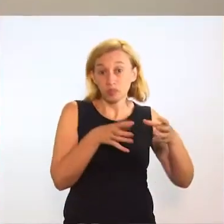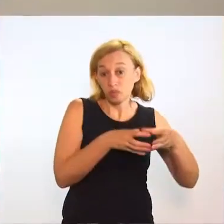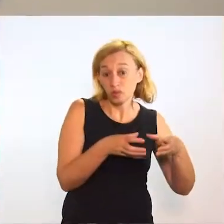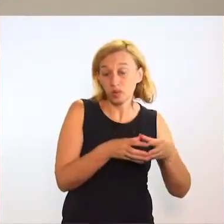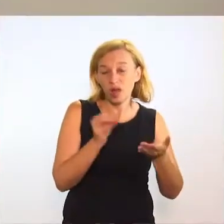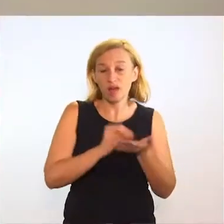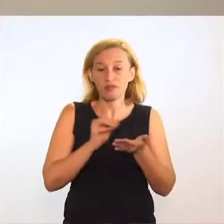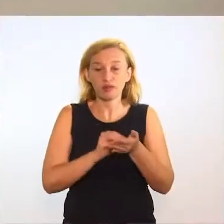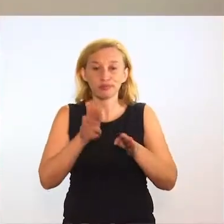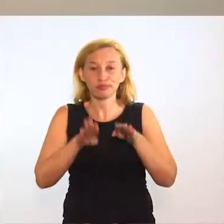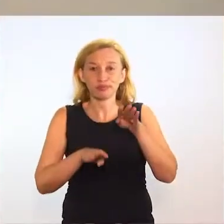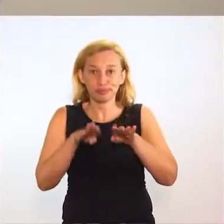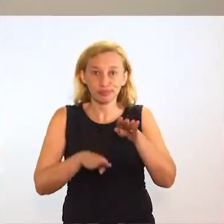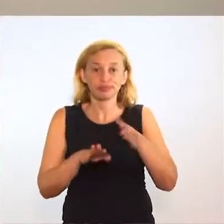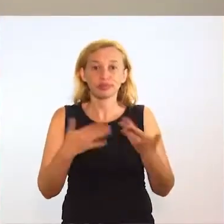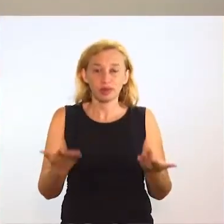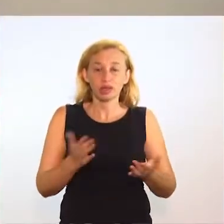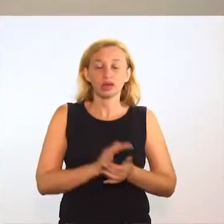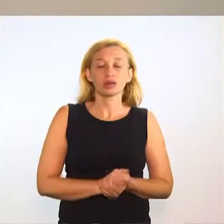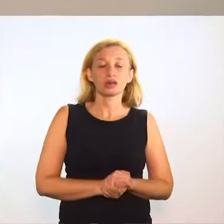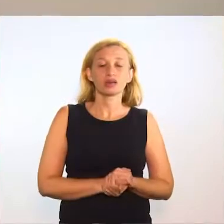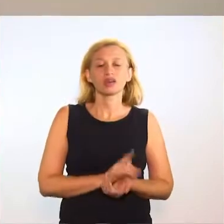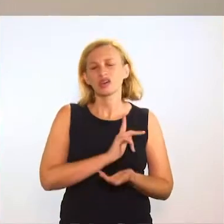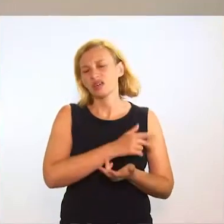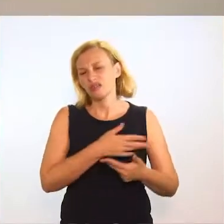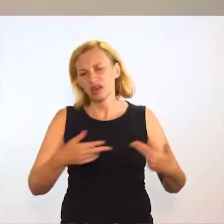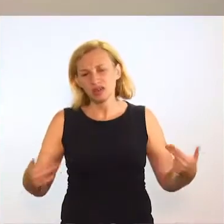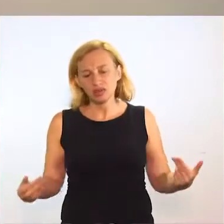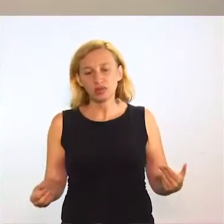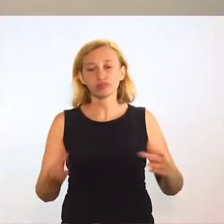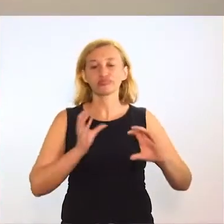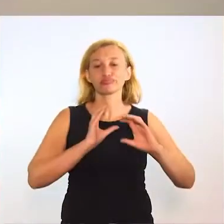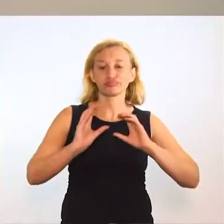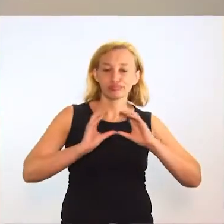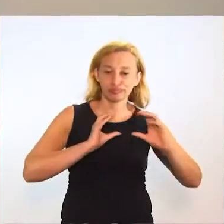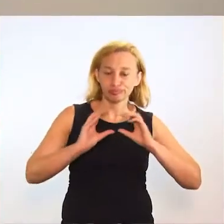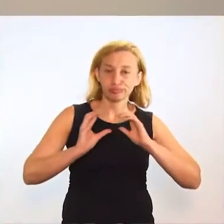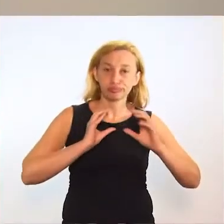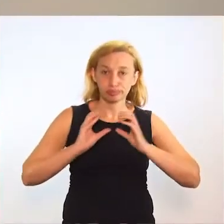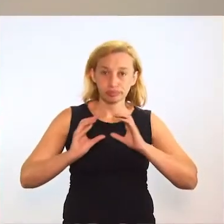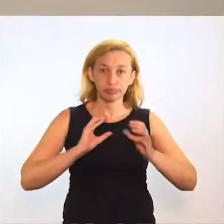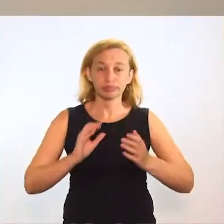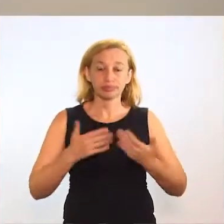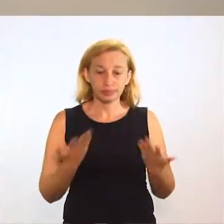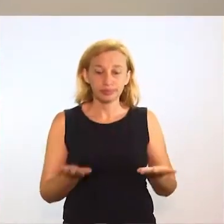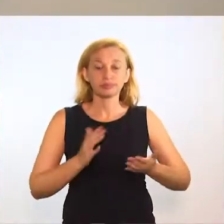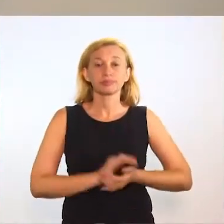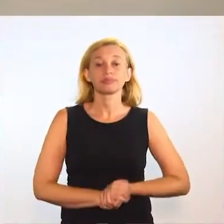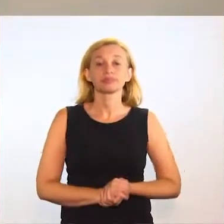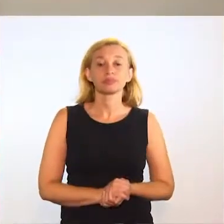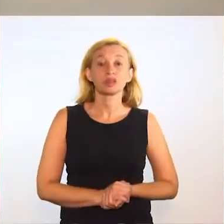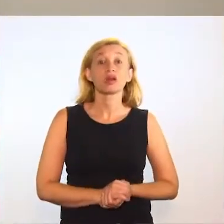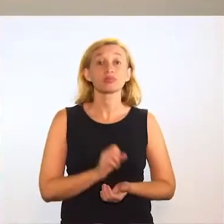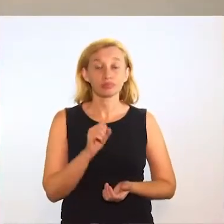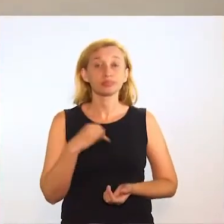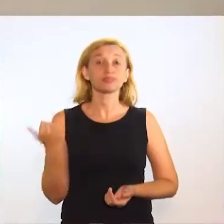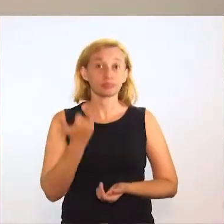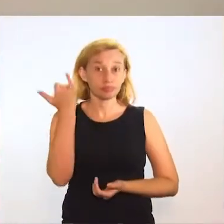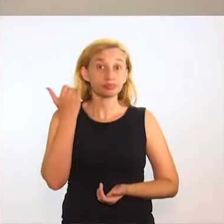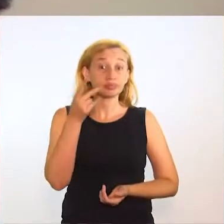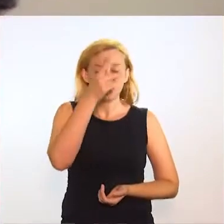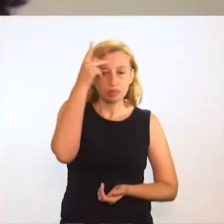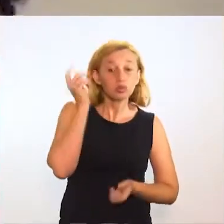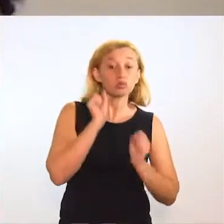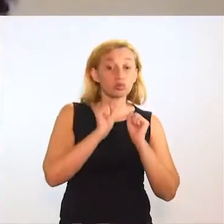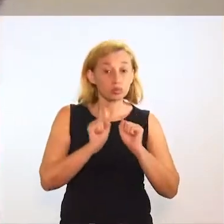sempre aconteceu, essa desigualdade muito grande, e agora, por várias formas de comunicação, isso veio muito à tona e muito forte, né?